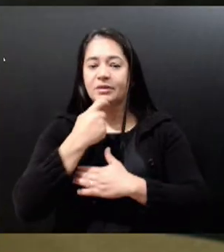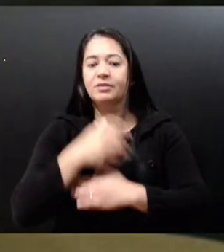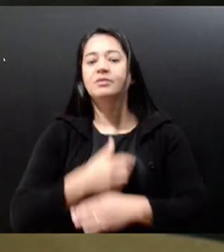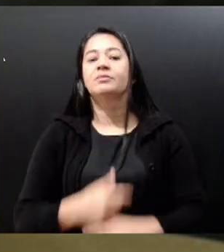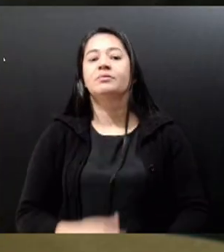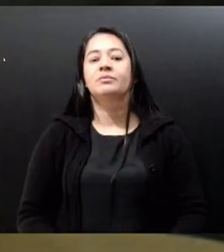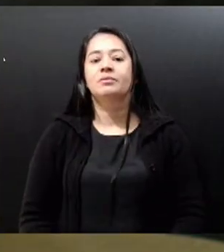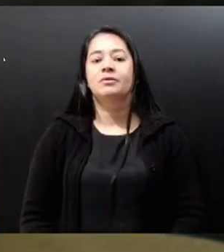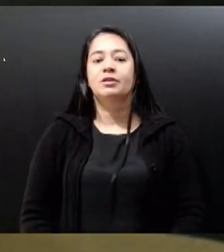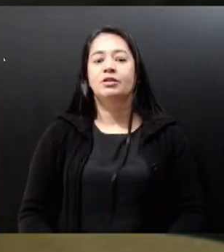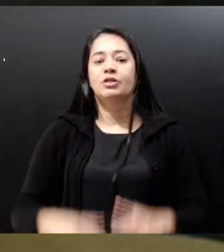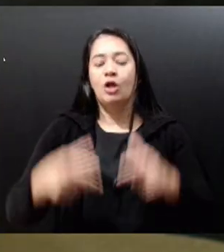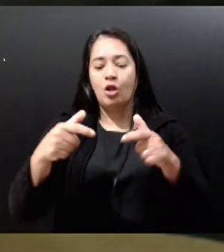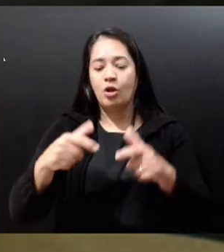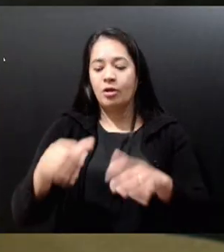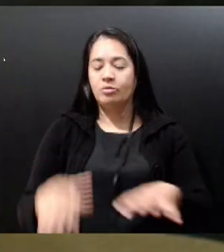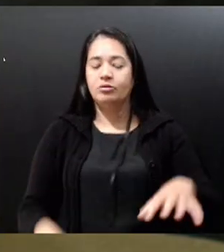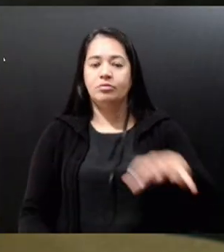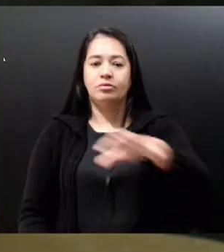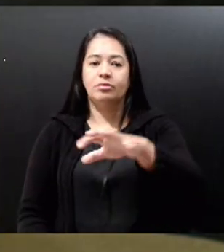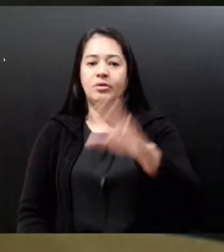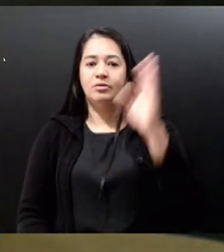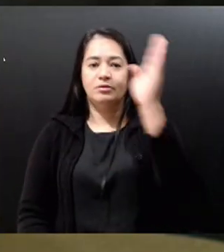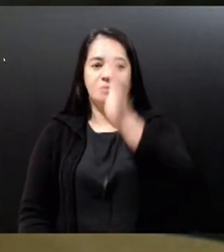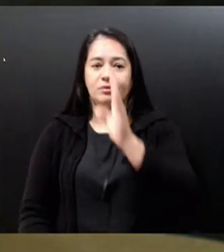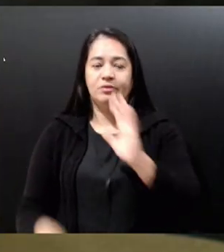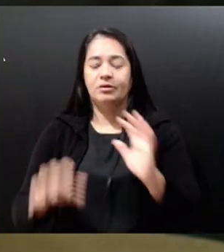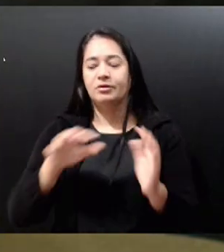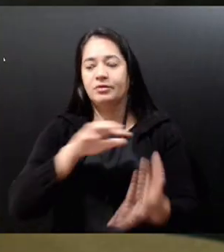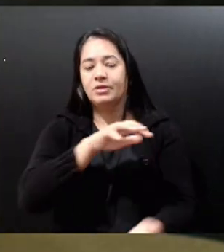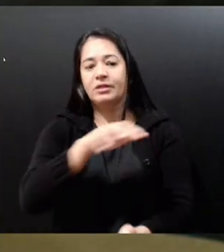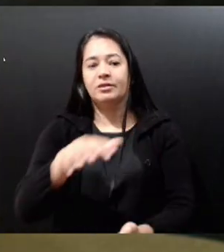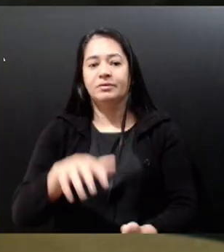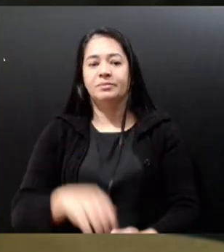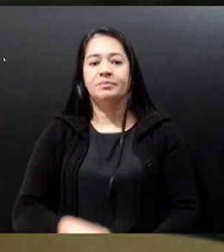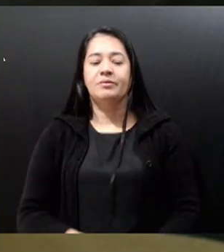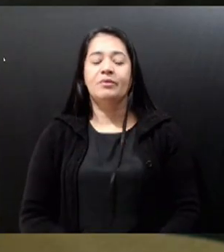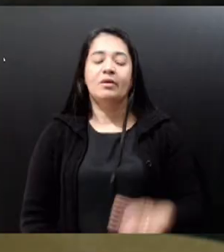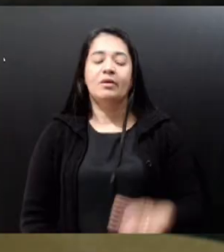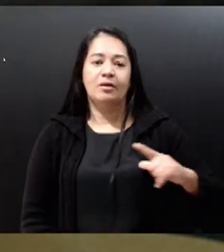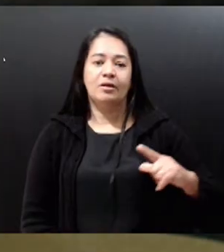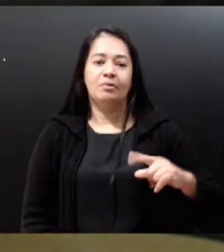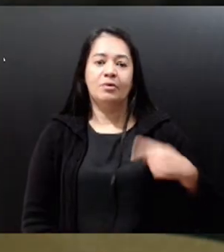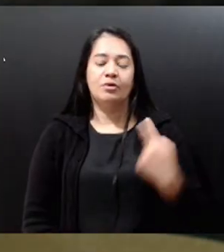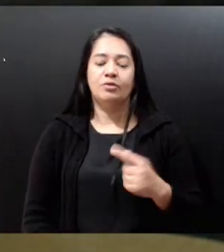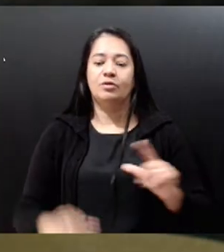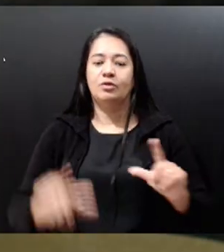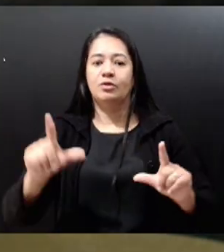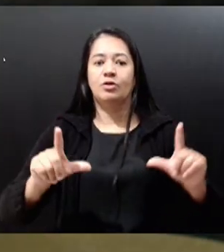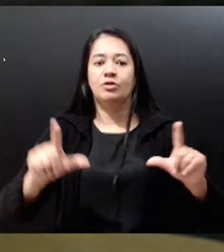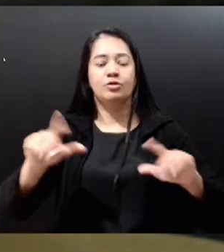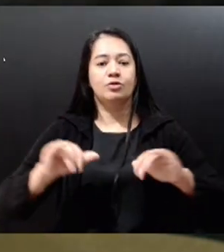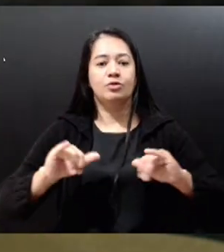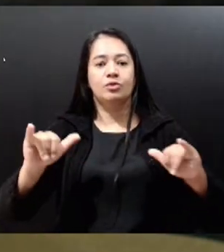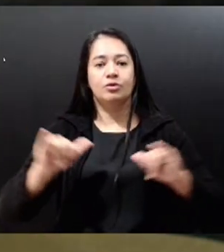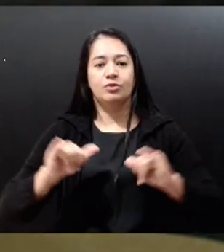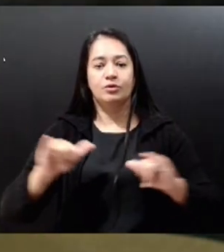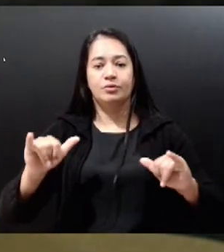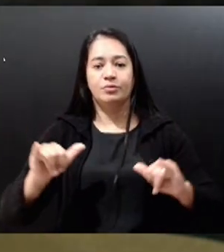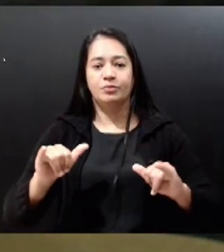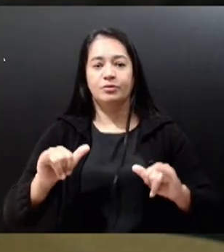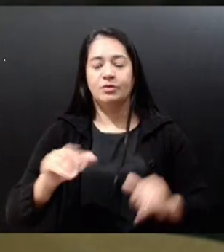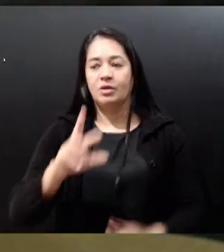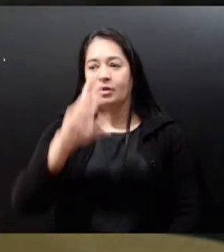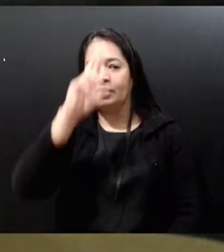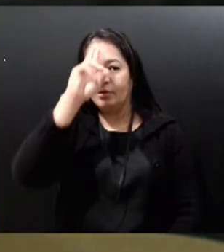Temos também o nosso jornal Câmara Notícia, ao meio-dia, com informações aqui de Campinas e do